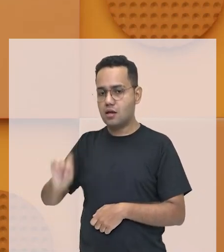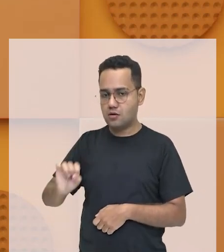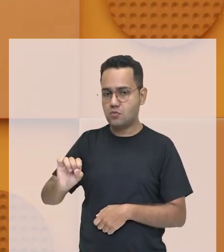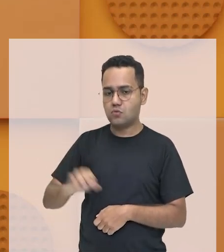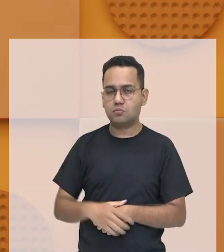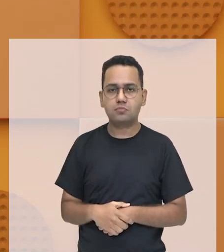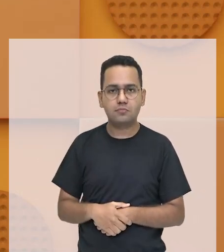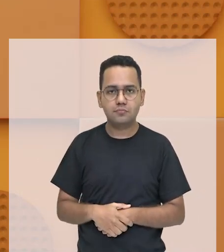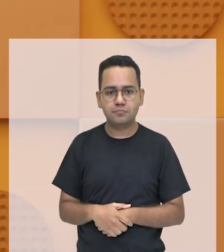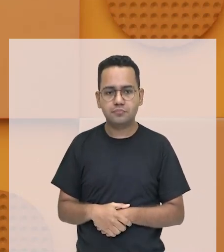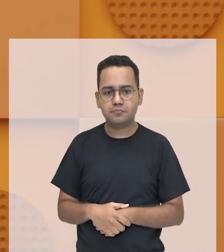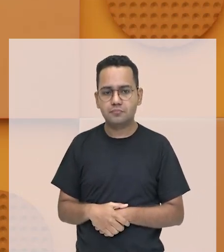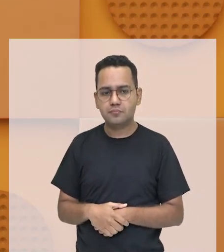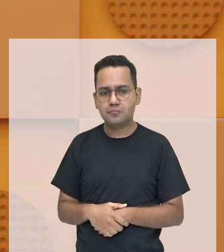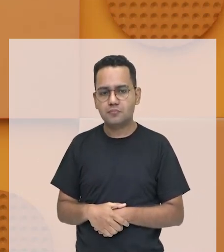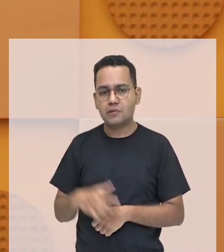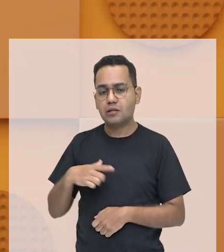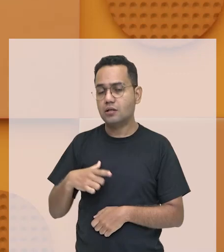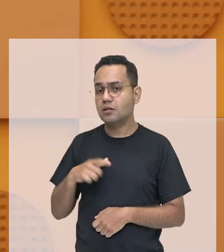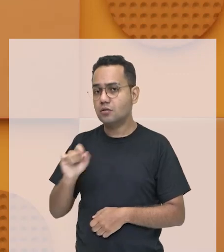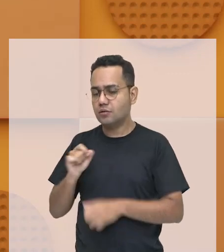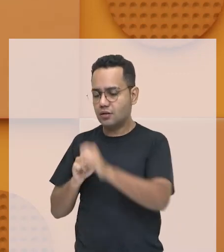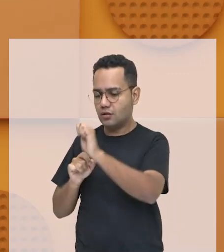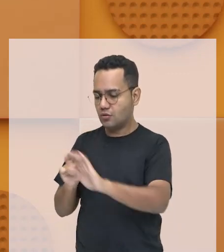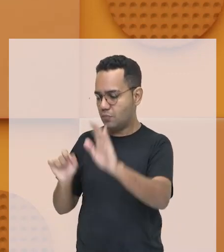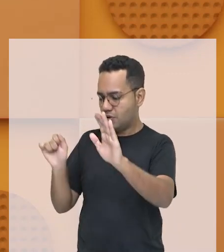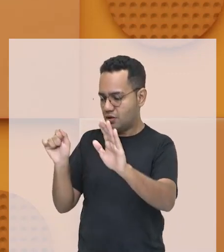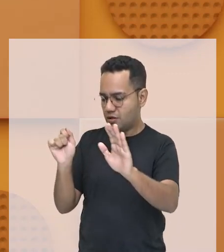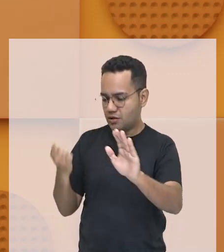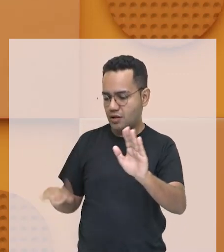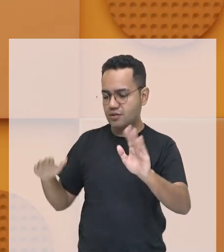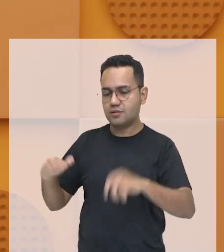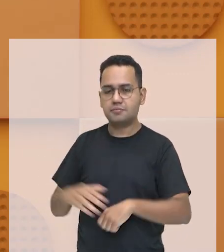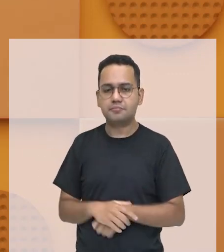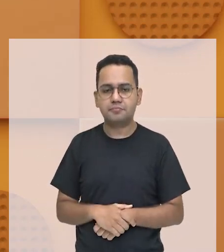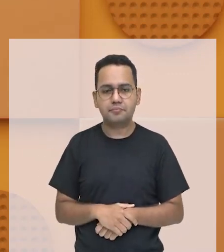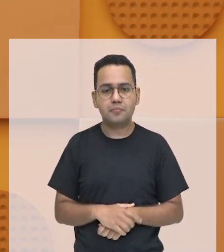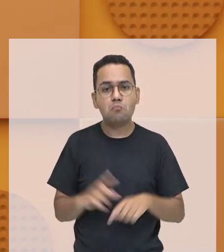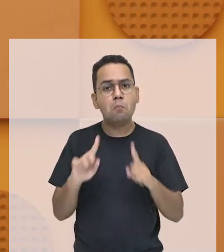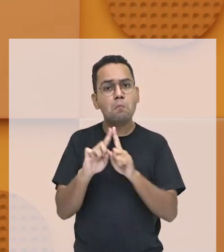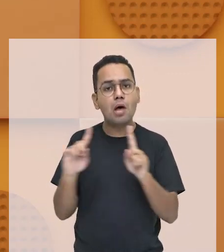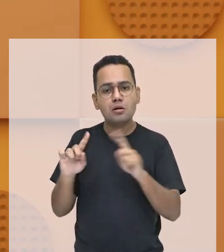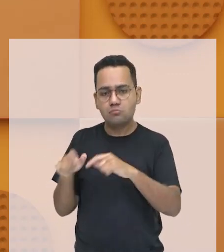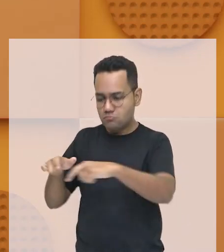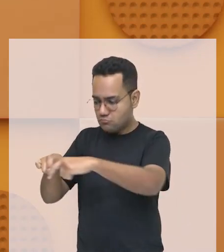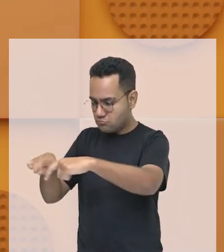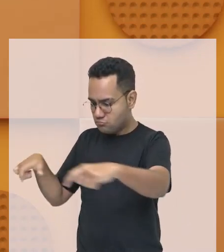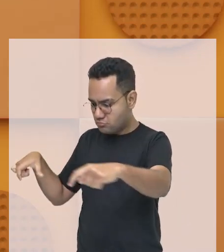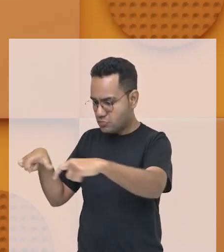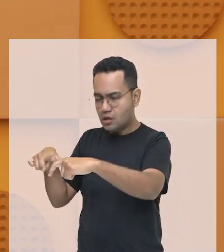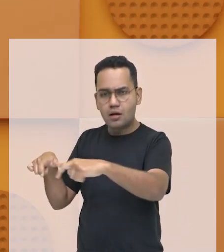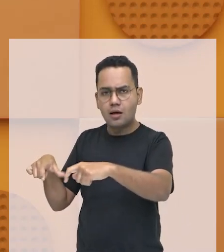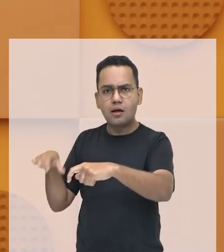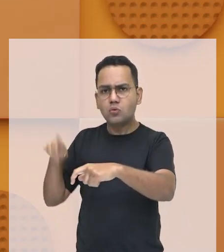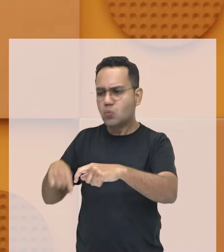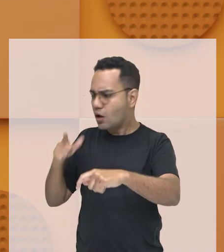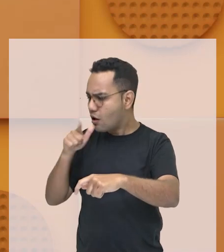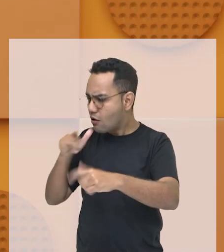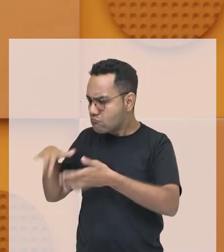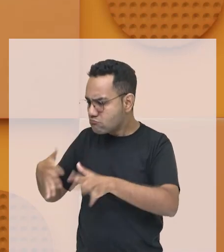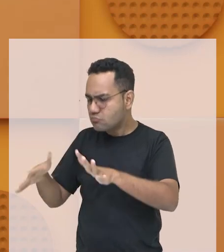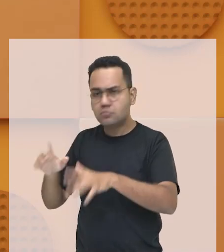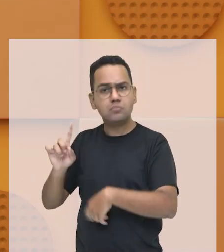separando então também a Europa da Ásia. Lembrando que esse estreito, né, não é um oceano, não é um mar,